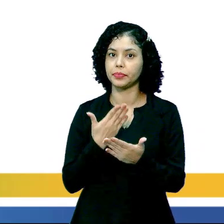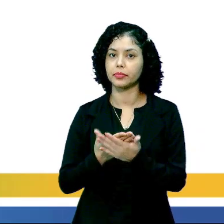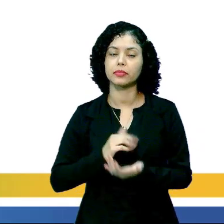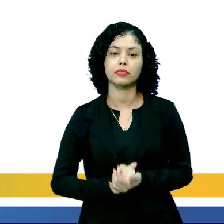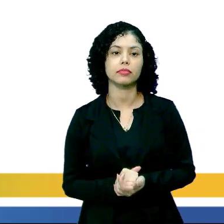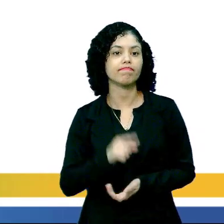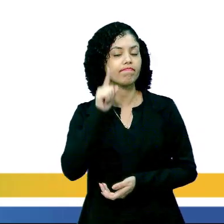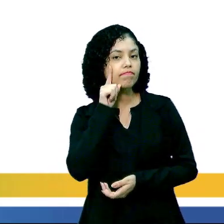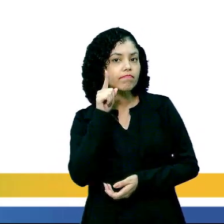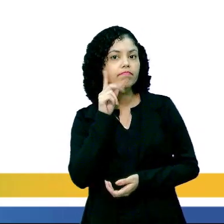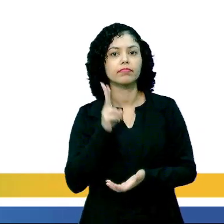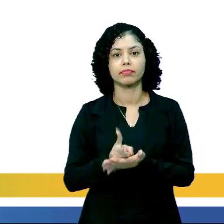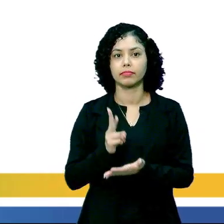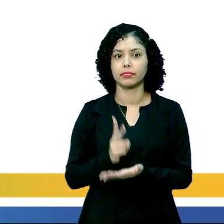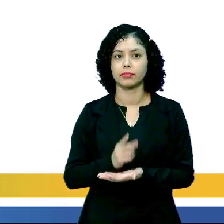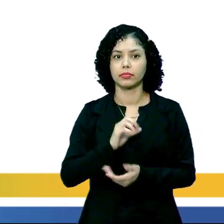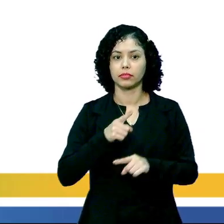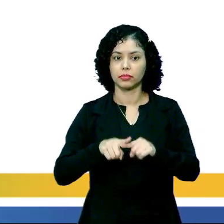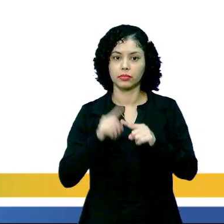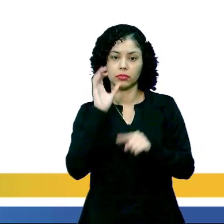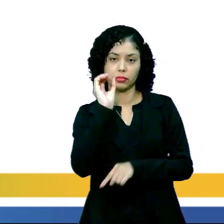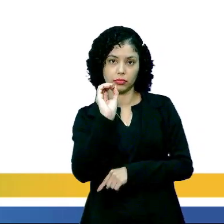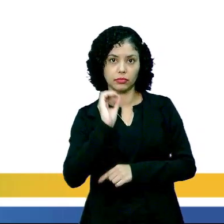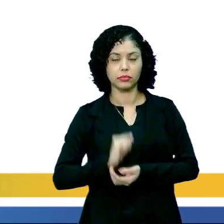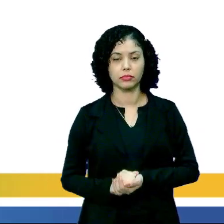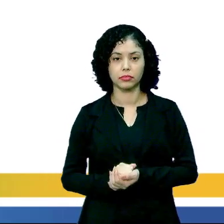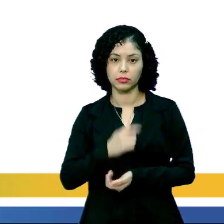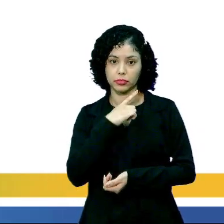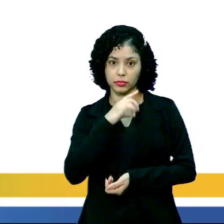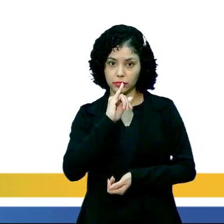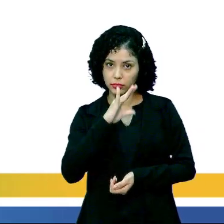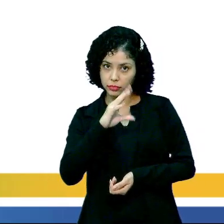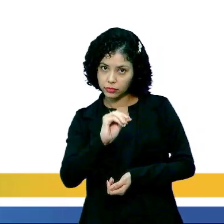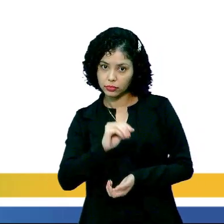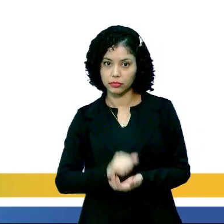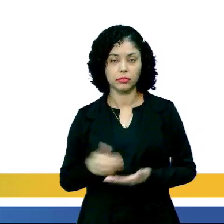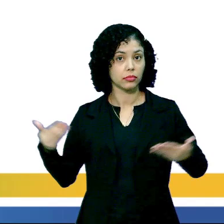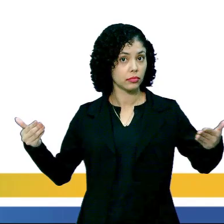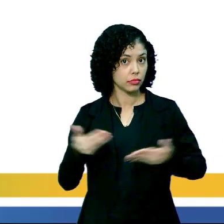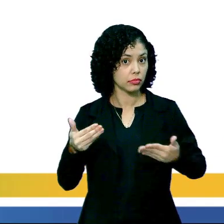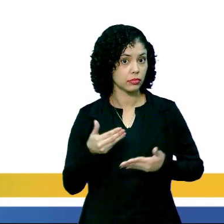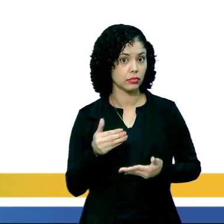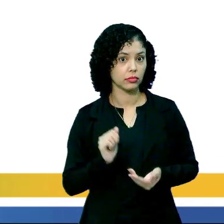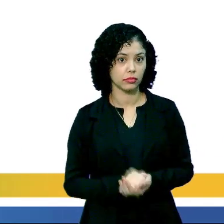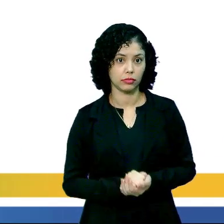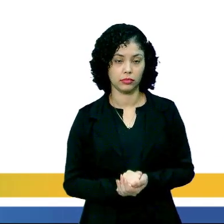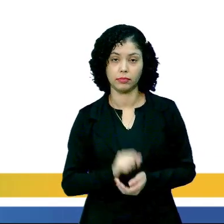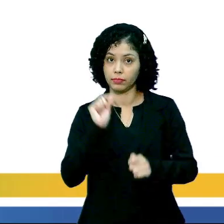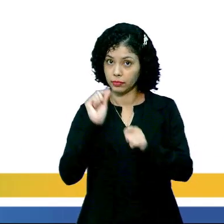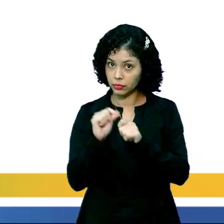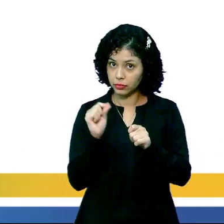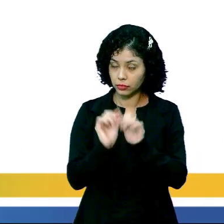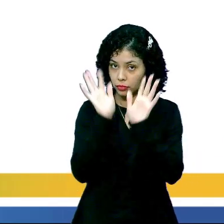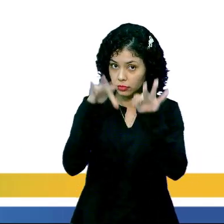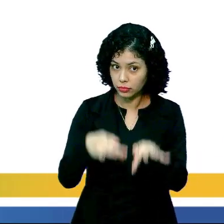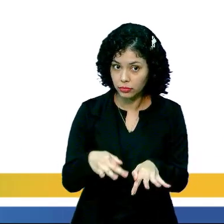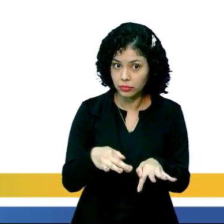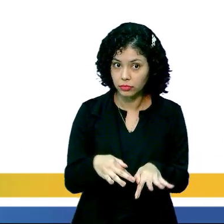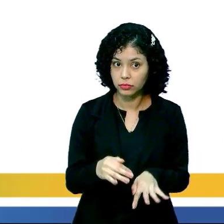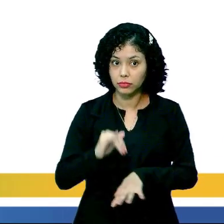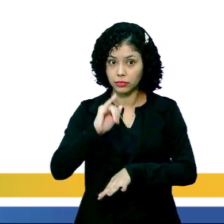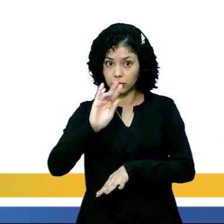todo o ácido que tem oxigênio a mais ele irá terminar em rico então agora ao invés de fazer a terminação